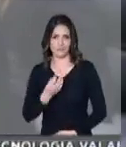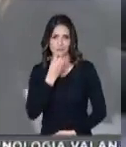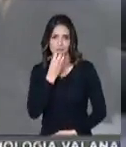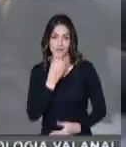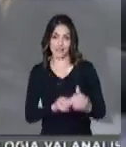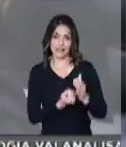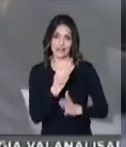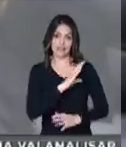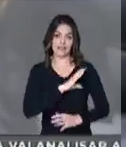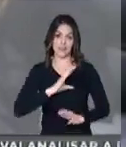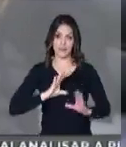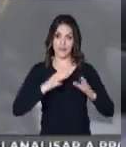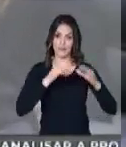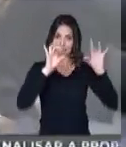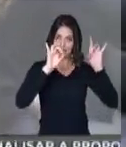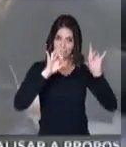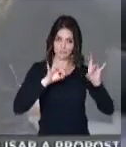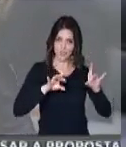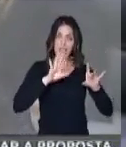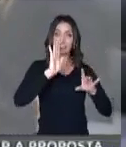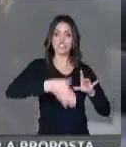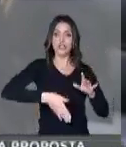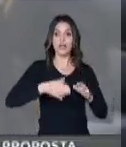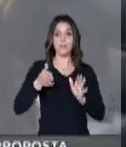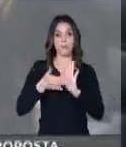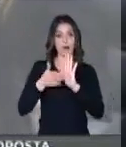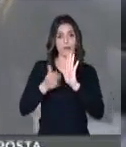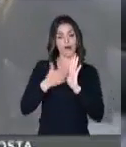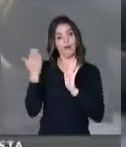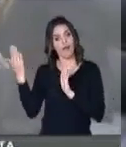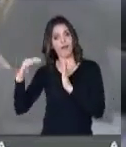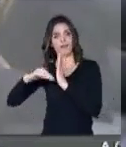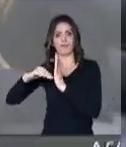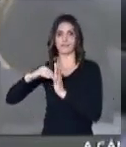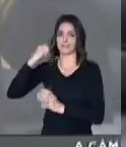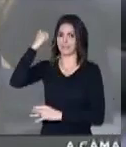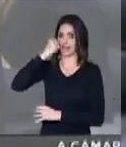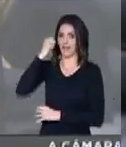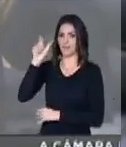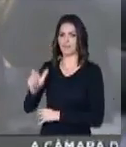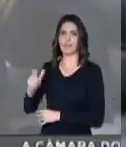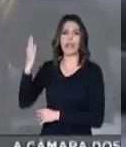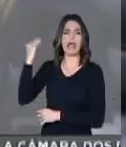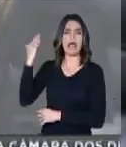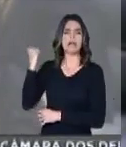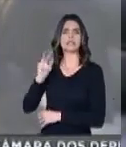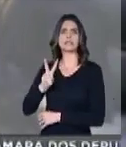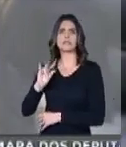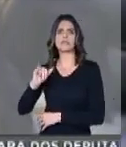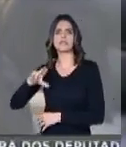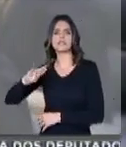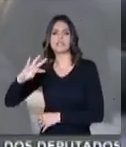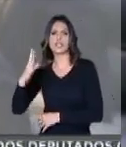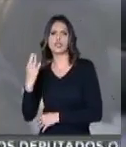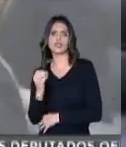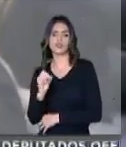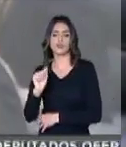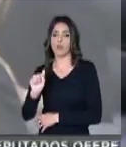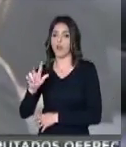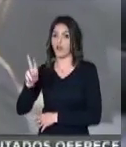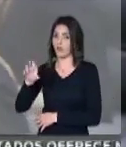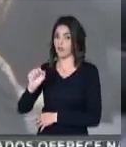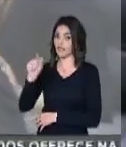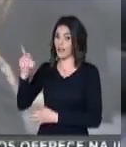especial, comissão essa que foi proposta na casa aqui ao lado do Senado Federal, pelo então, à época, senador Vicentinho Alves. Lá